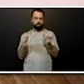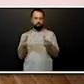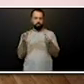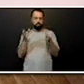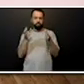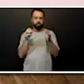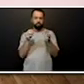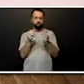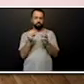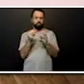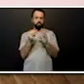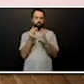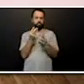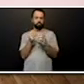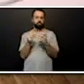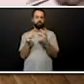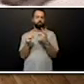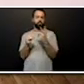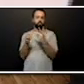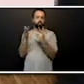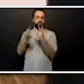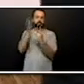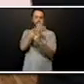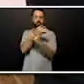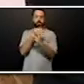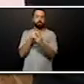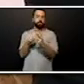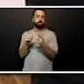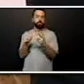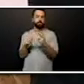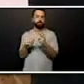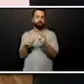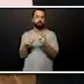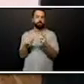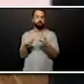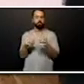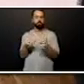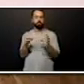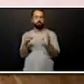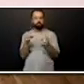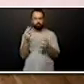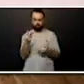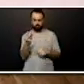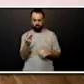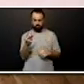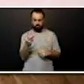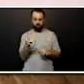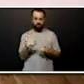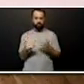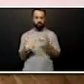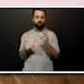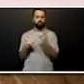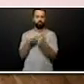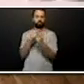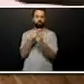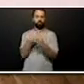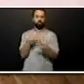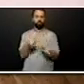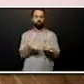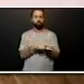valor absoluto de menos 3, será 3. É a